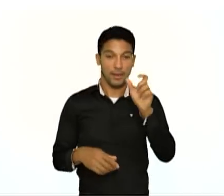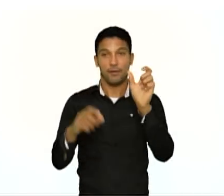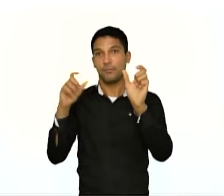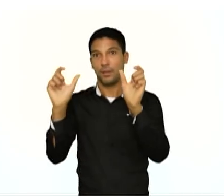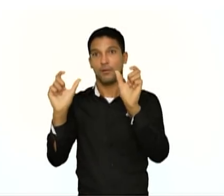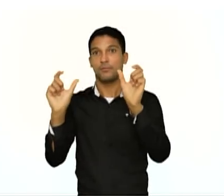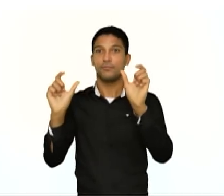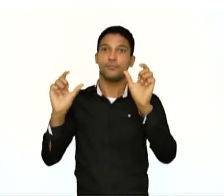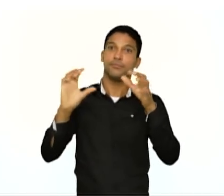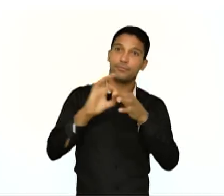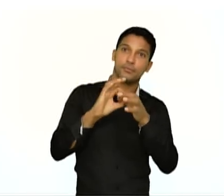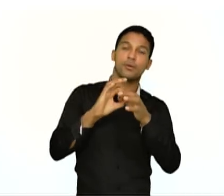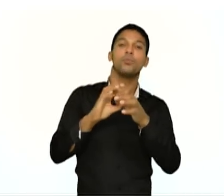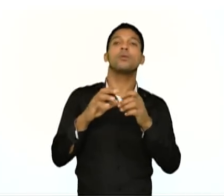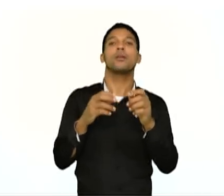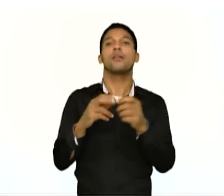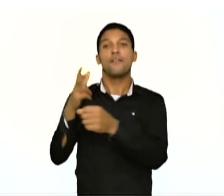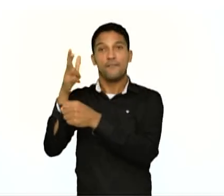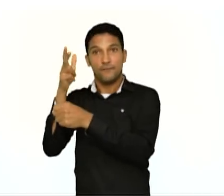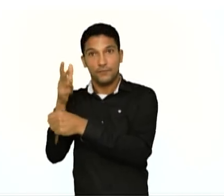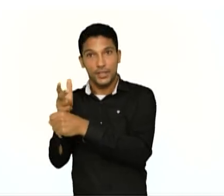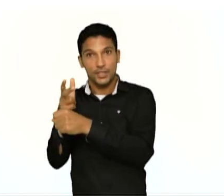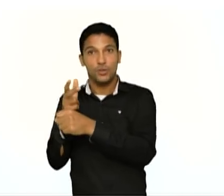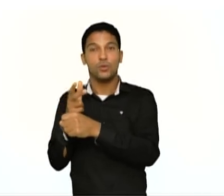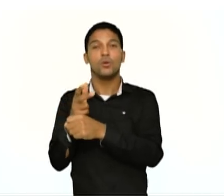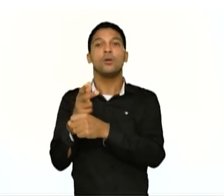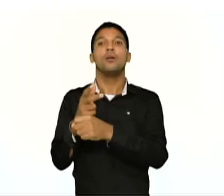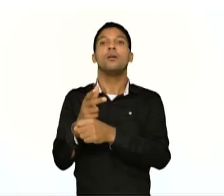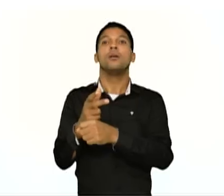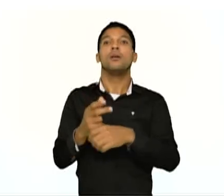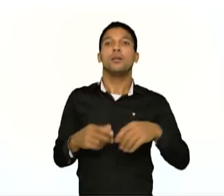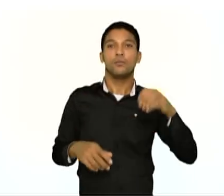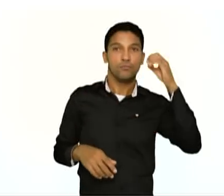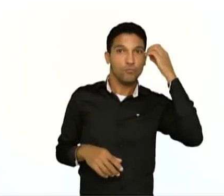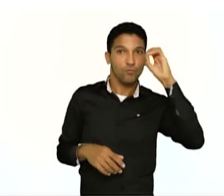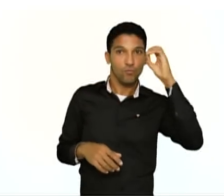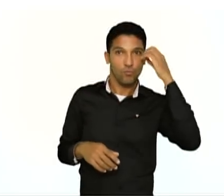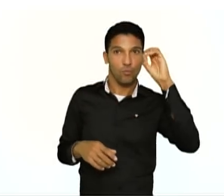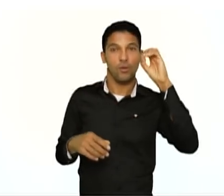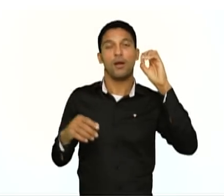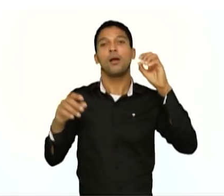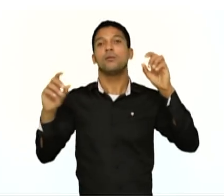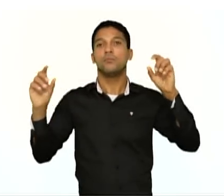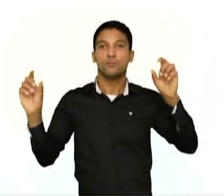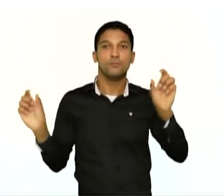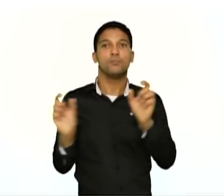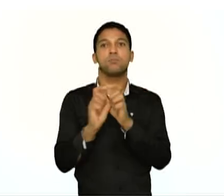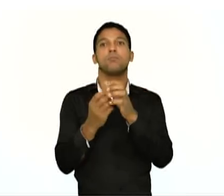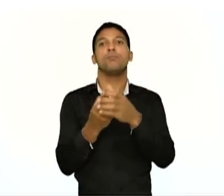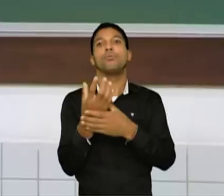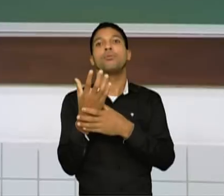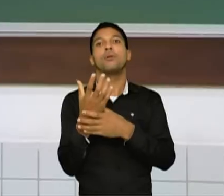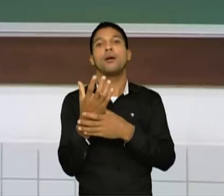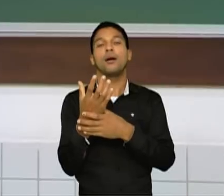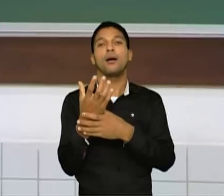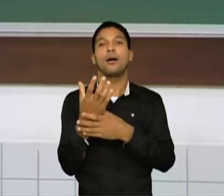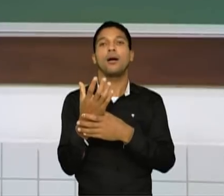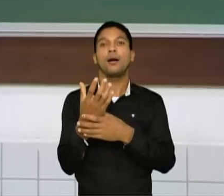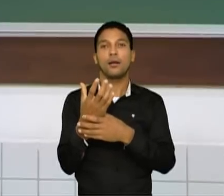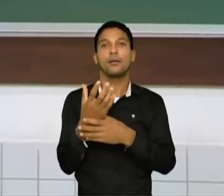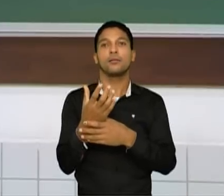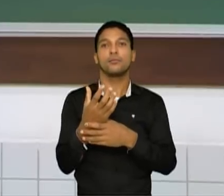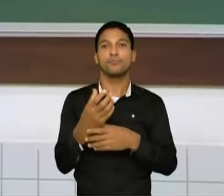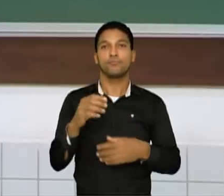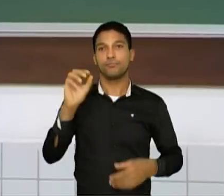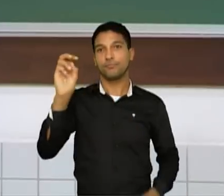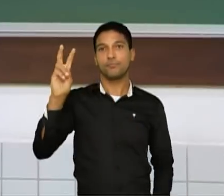mistura de vídeo mais blog, portanto, há sim a eliminação de várias letras, né? Vejam que vídeo só permanece a